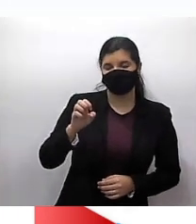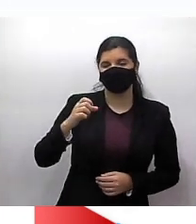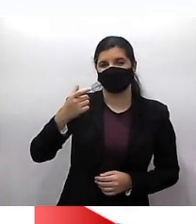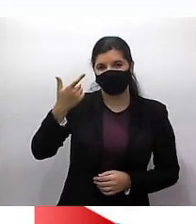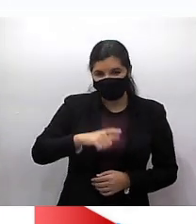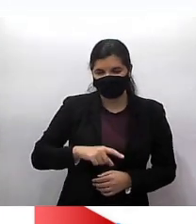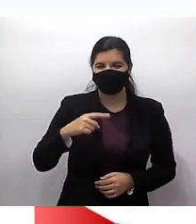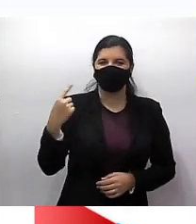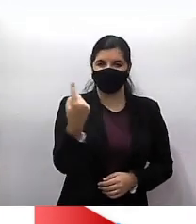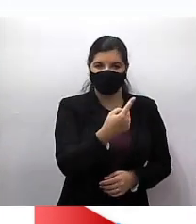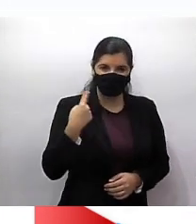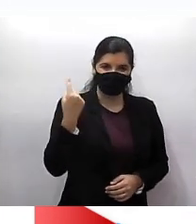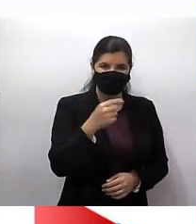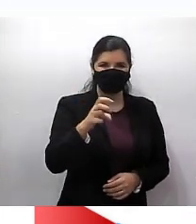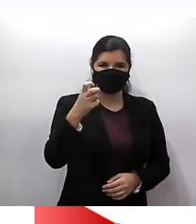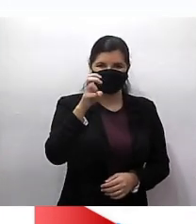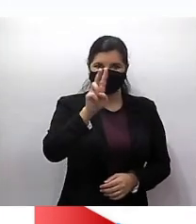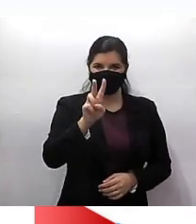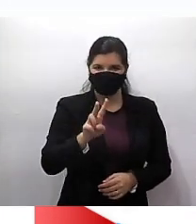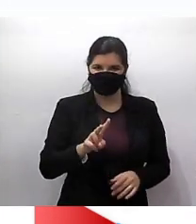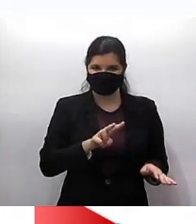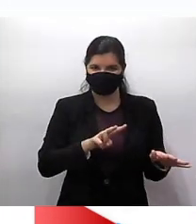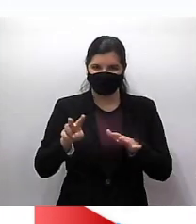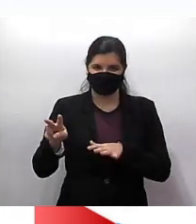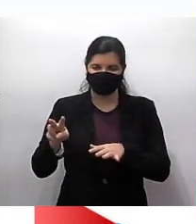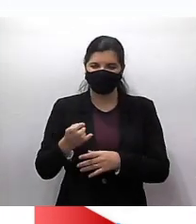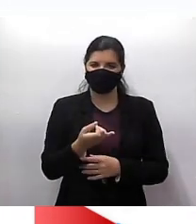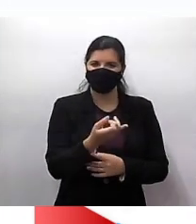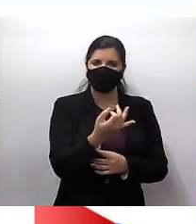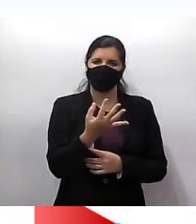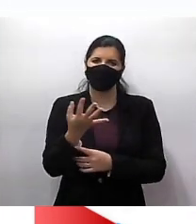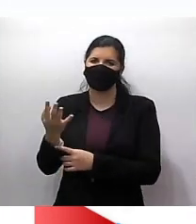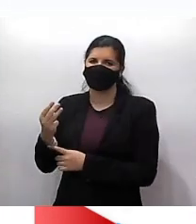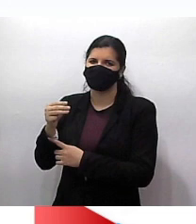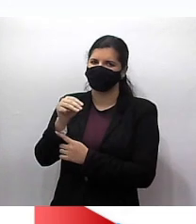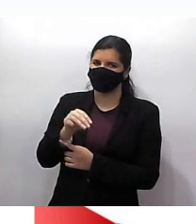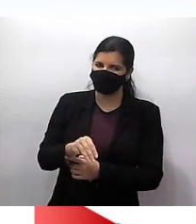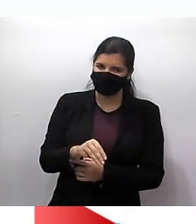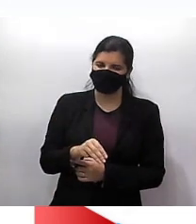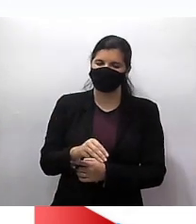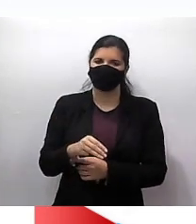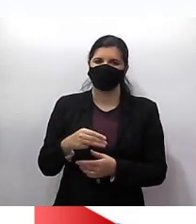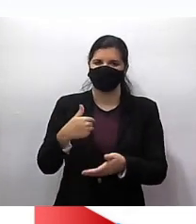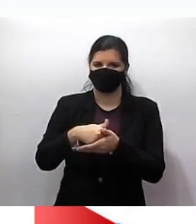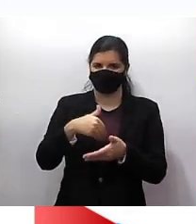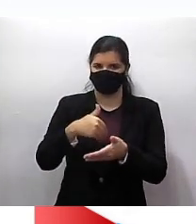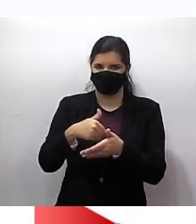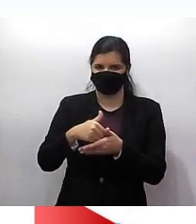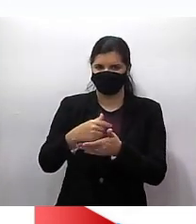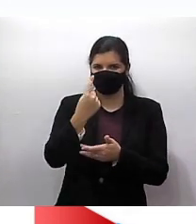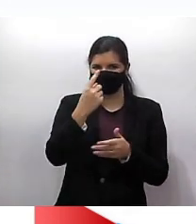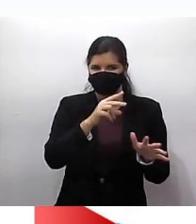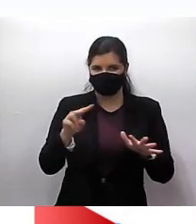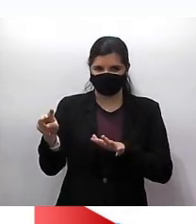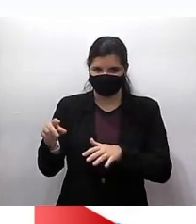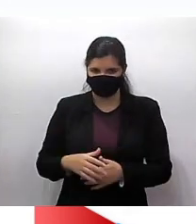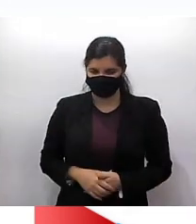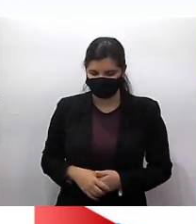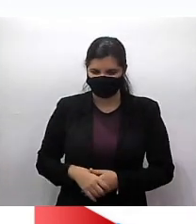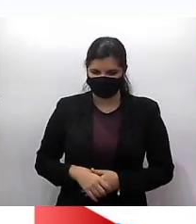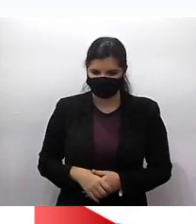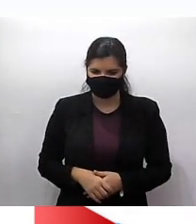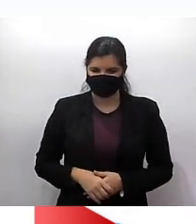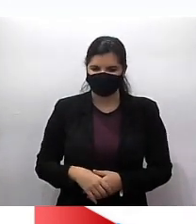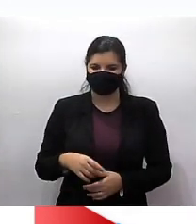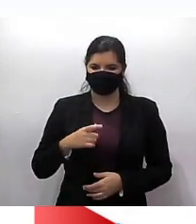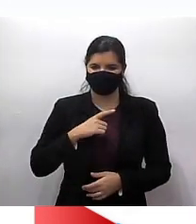corrida 5 vezes por semana, quantos metros os jogadores correm em uma semana? Ora, se eu